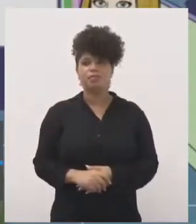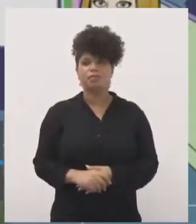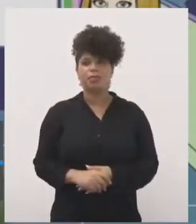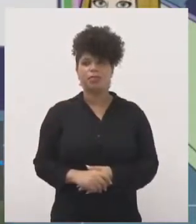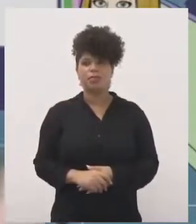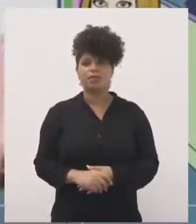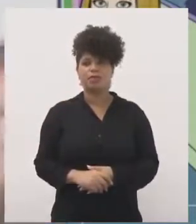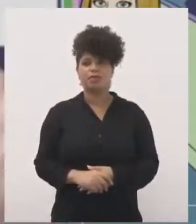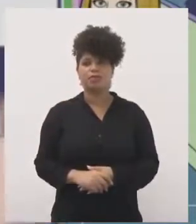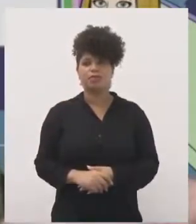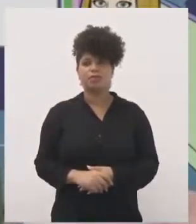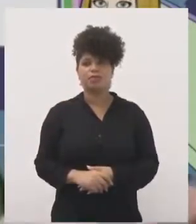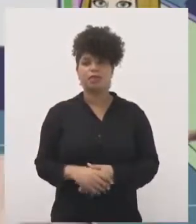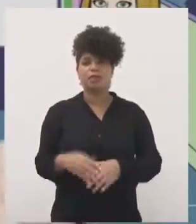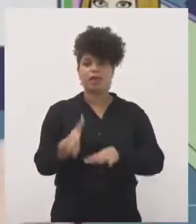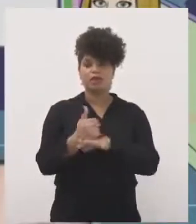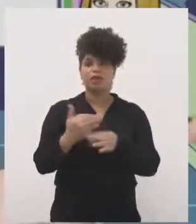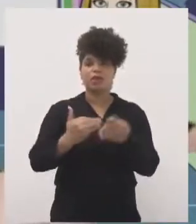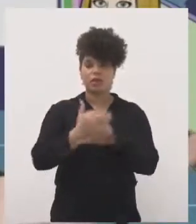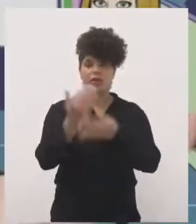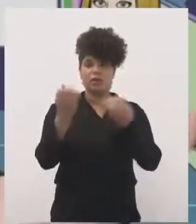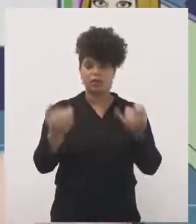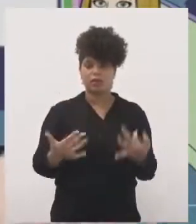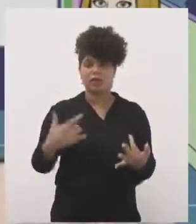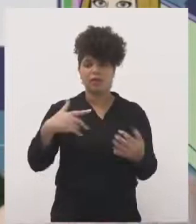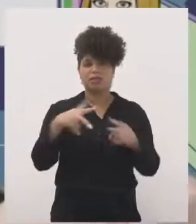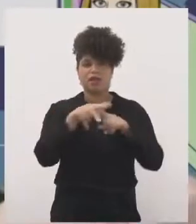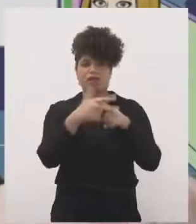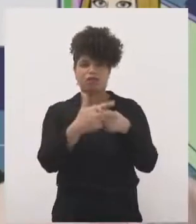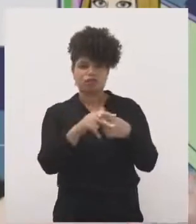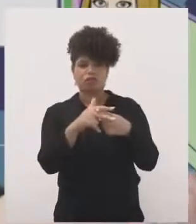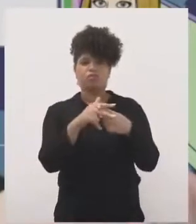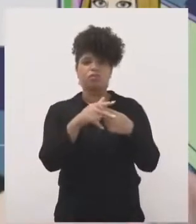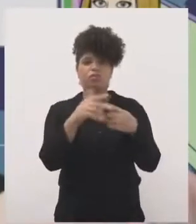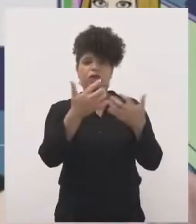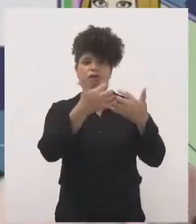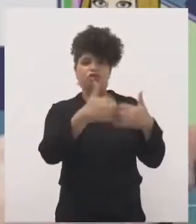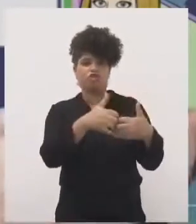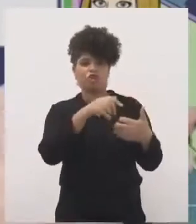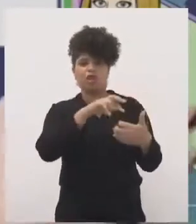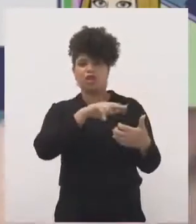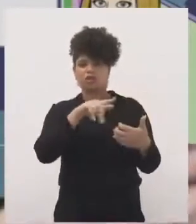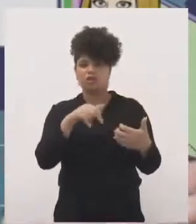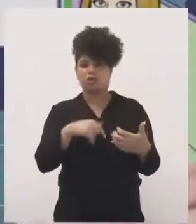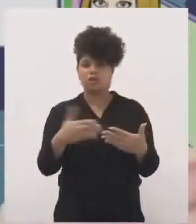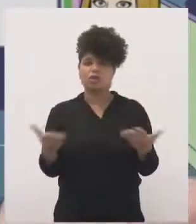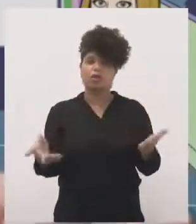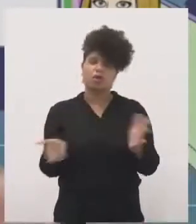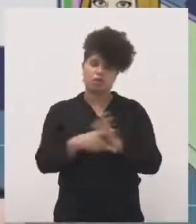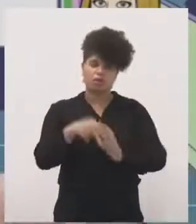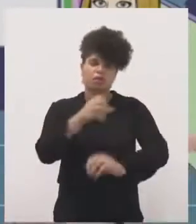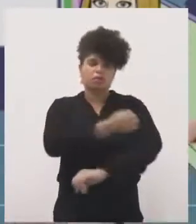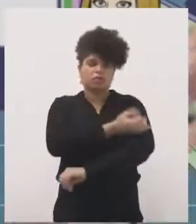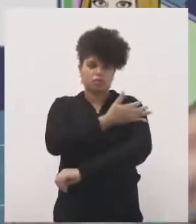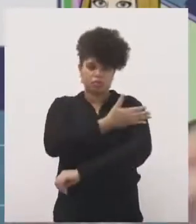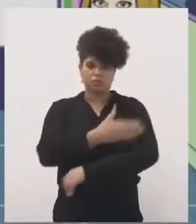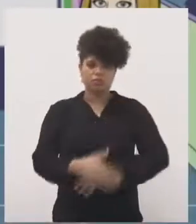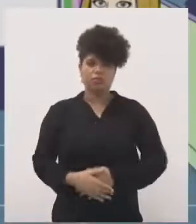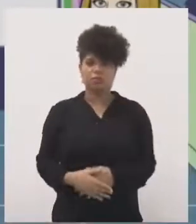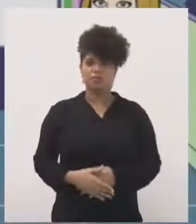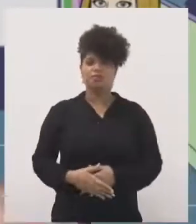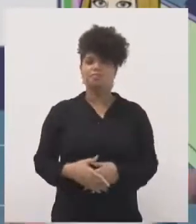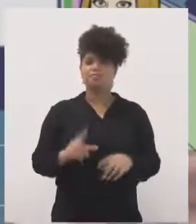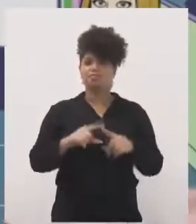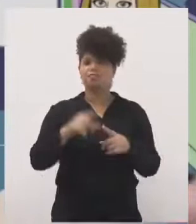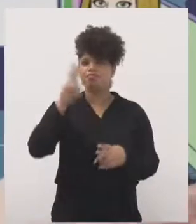bem, antes de começar a falar das funcionalidades do Canva para os anos iniciais, eu gostaria de dar um passinho para